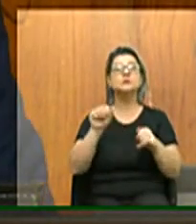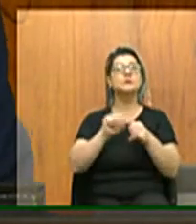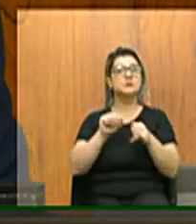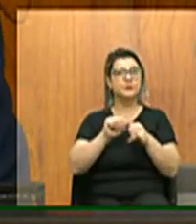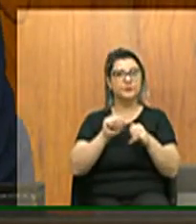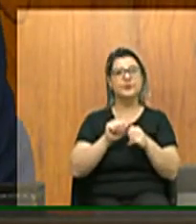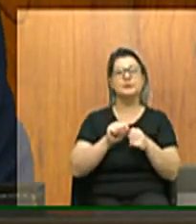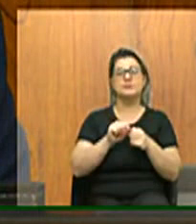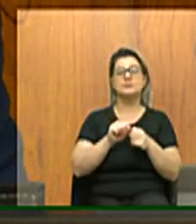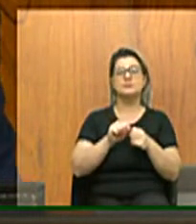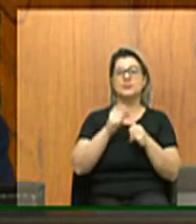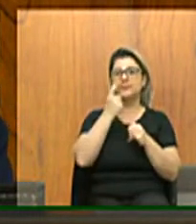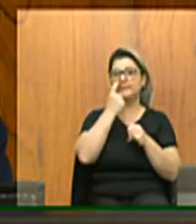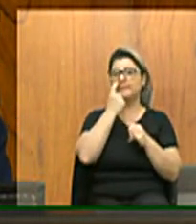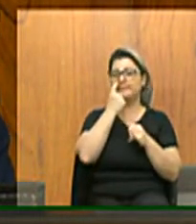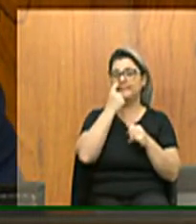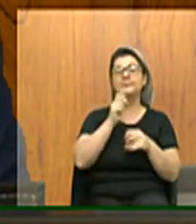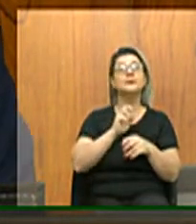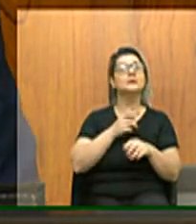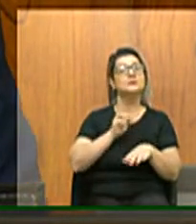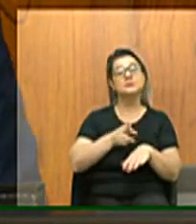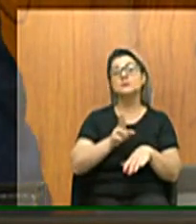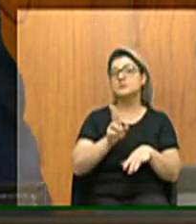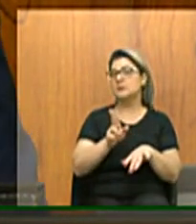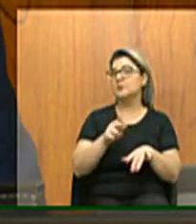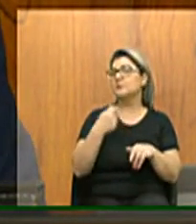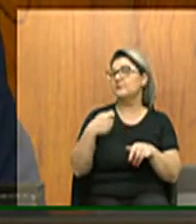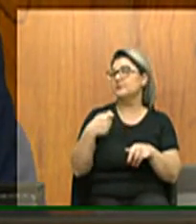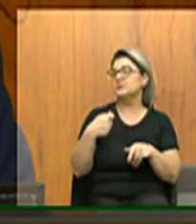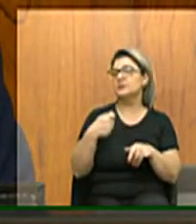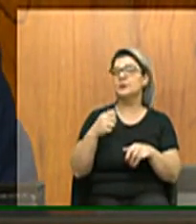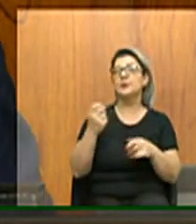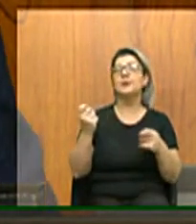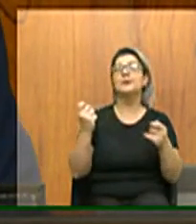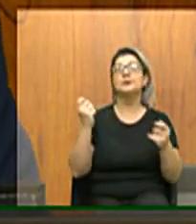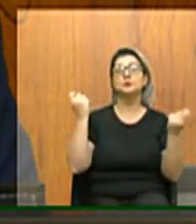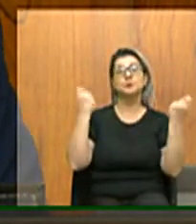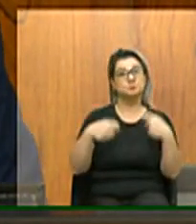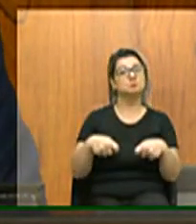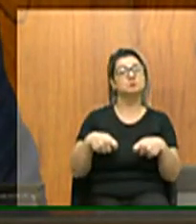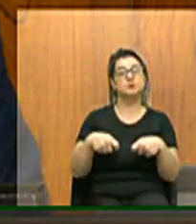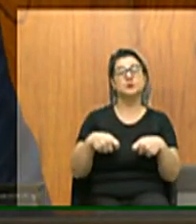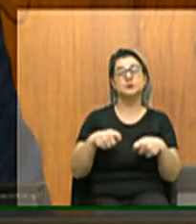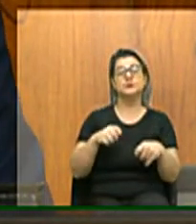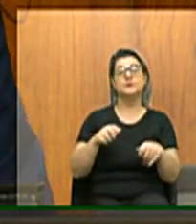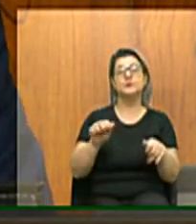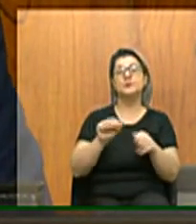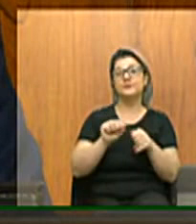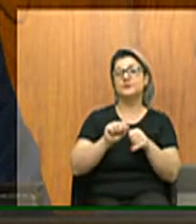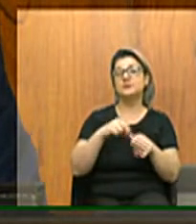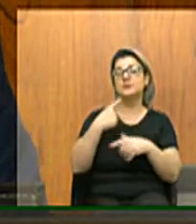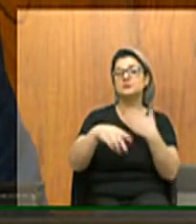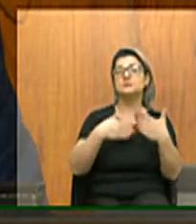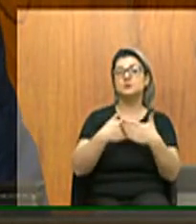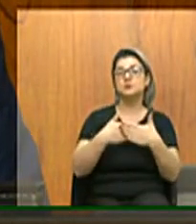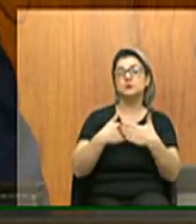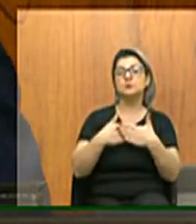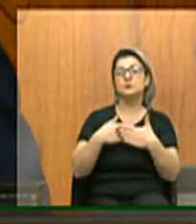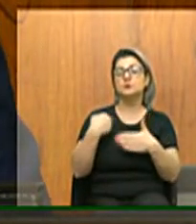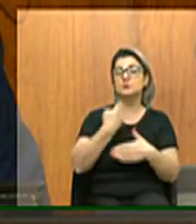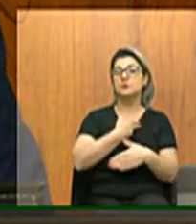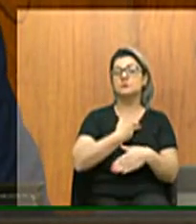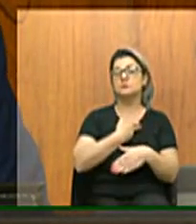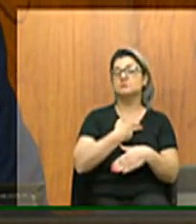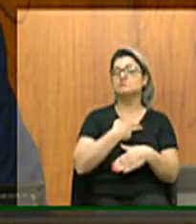possível. Vamos manter aqui o necessário, obviamente, para a realização das nossas atividades, comissões,